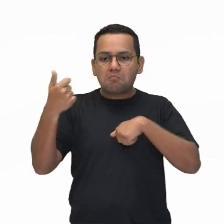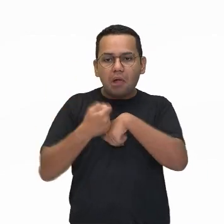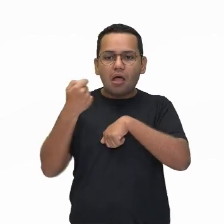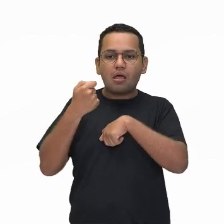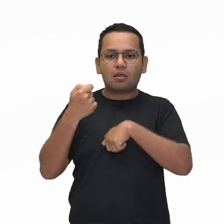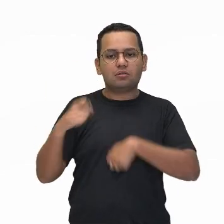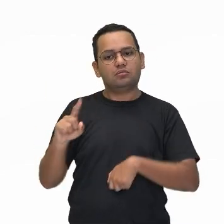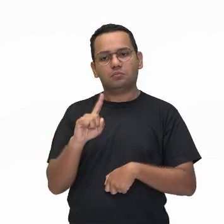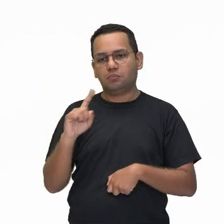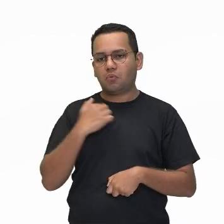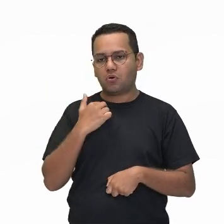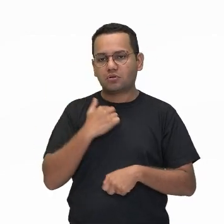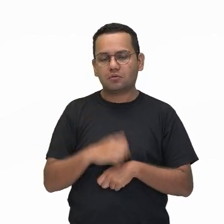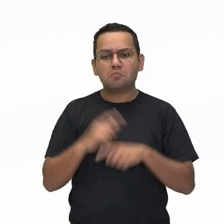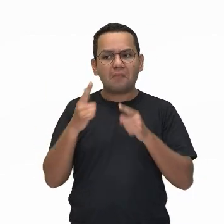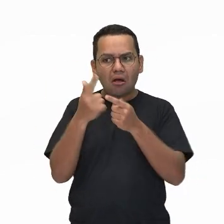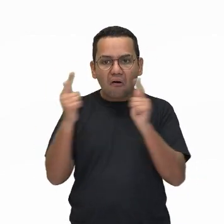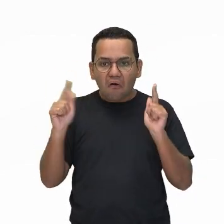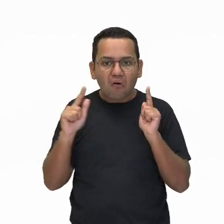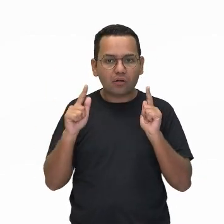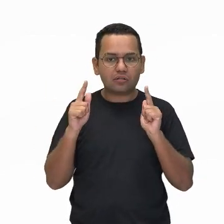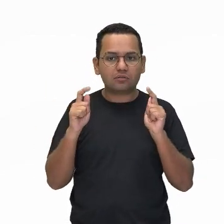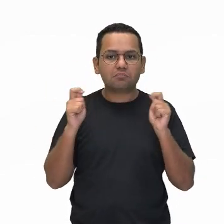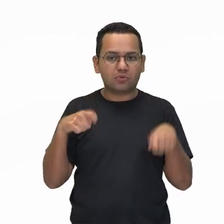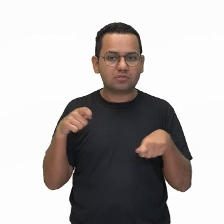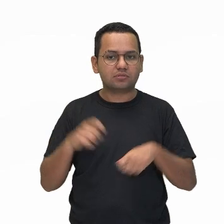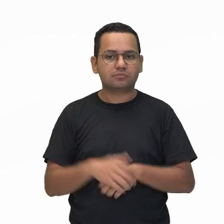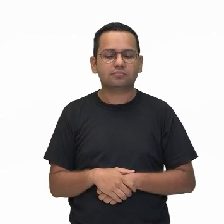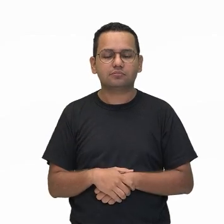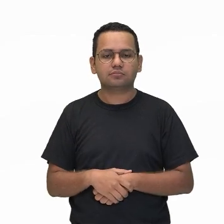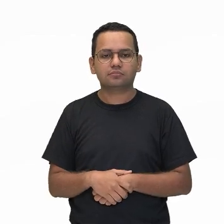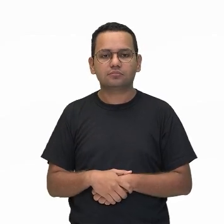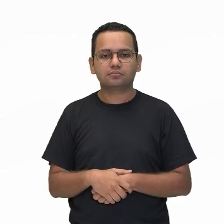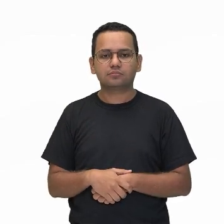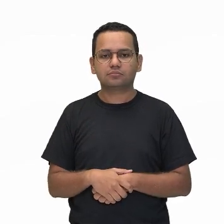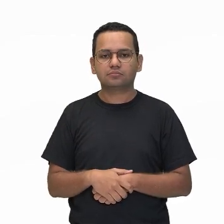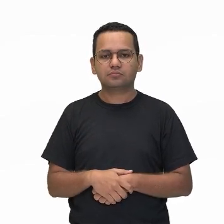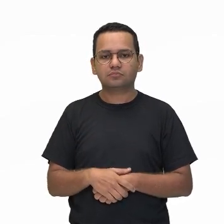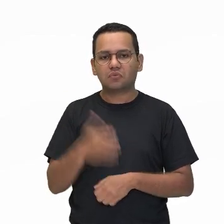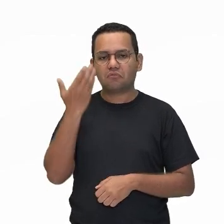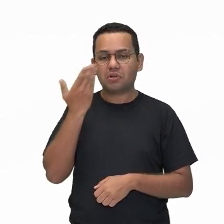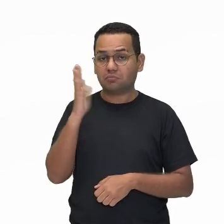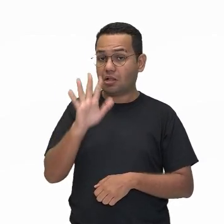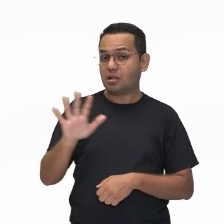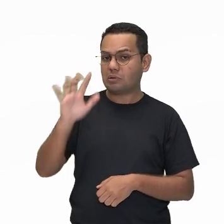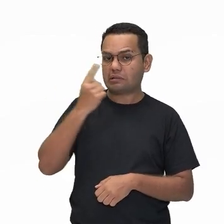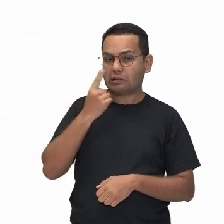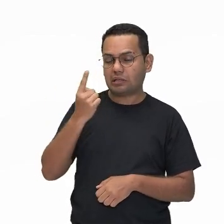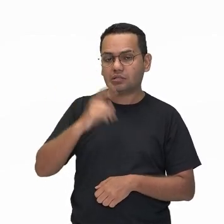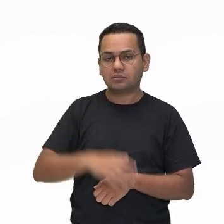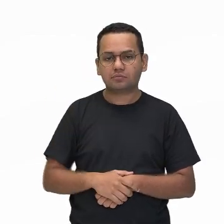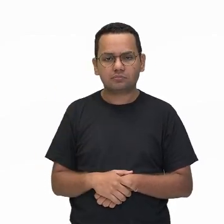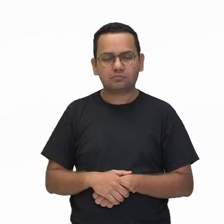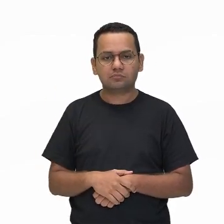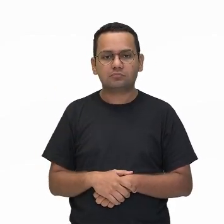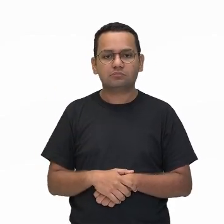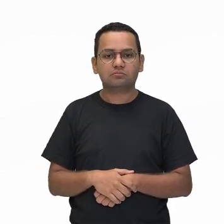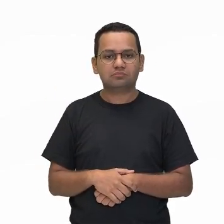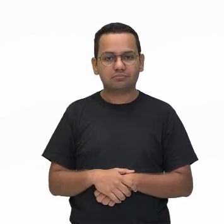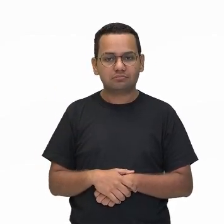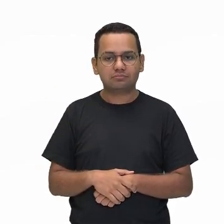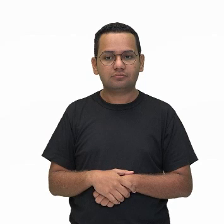tudo era permitido então vocês observem aí que essa luta né era bastante peculiar tinha